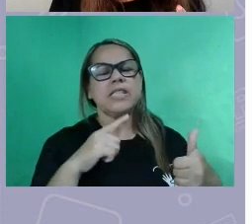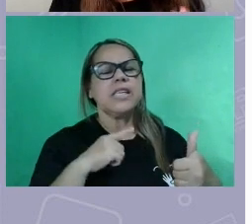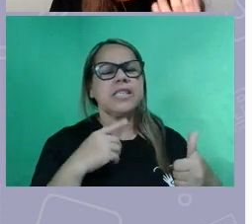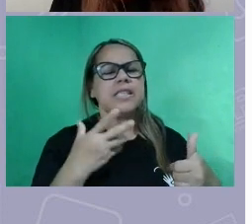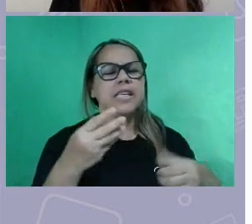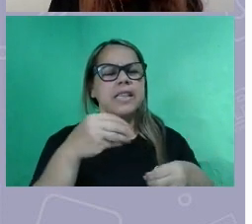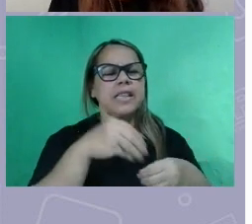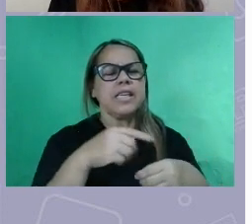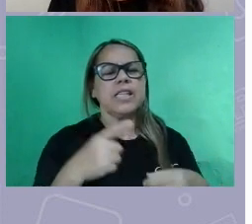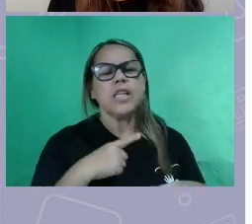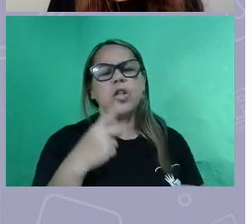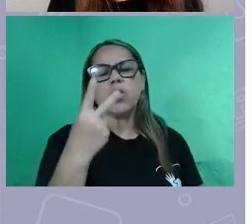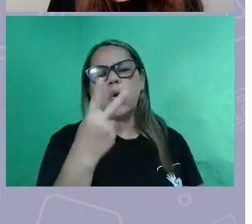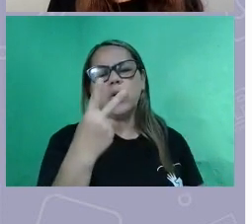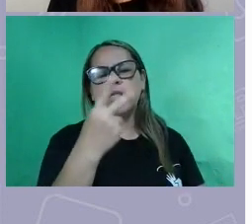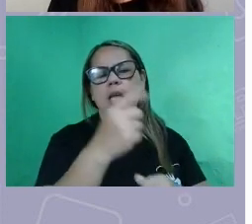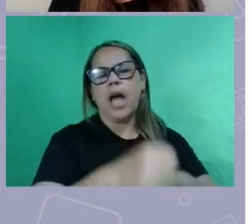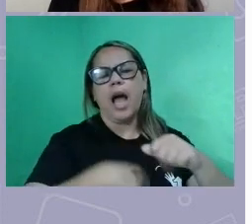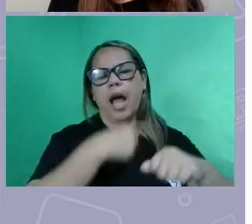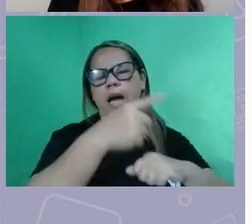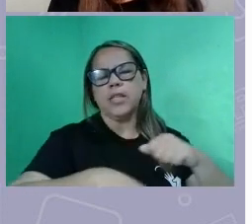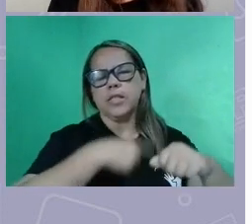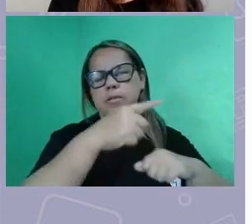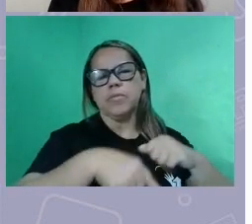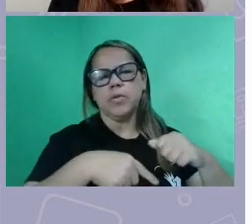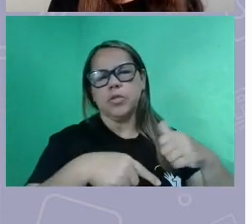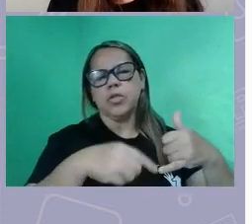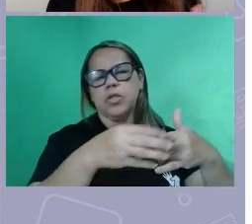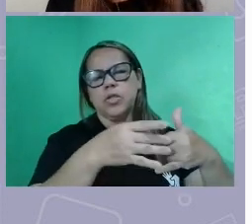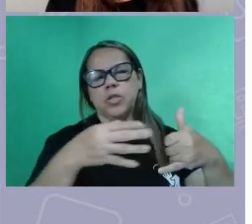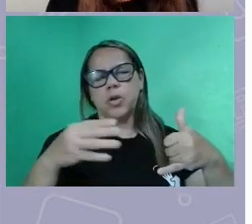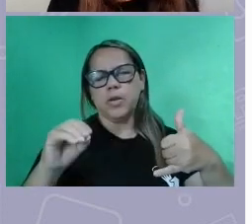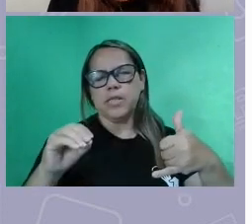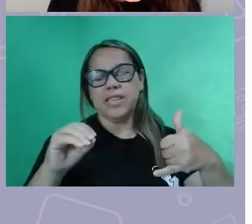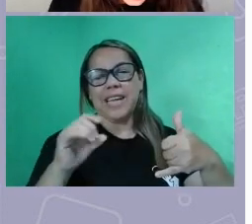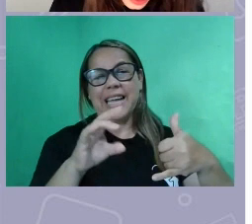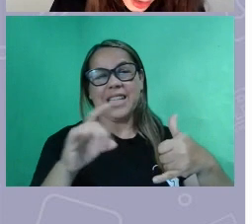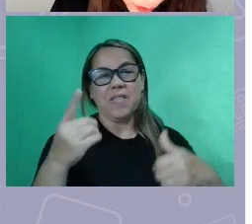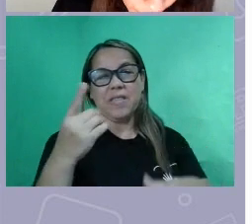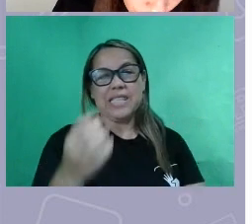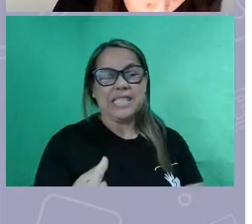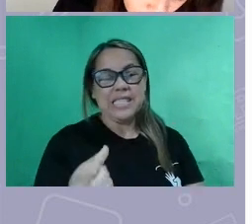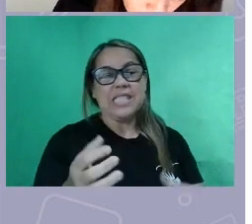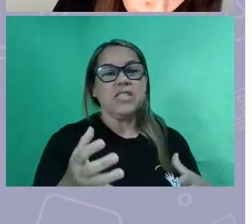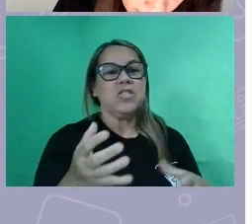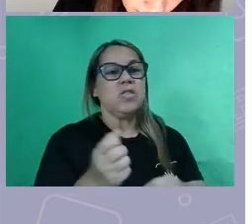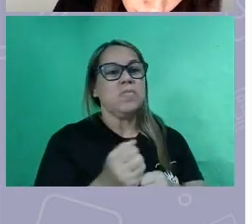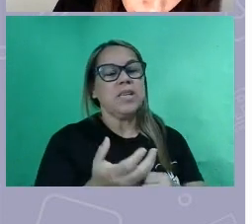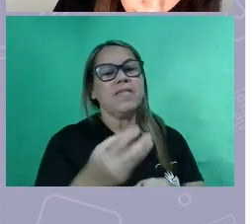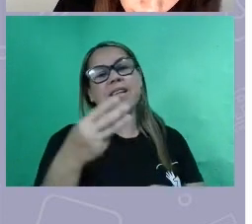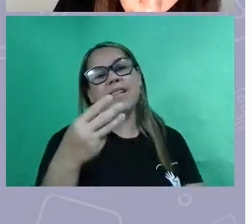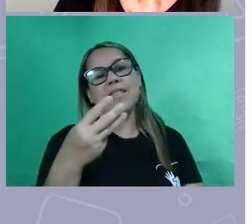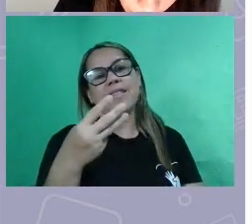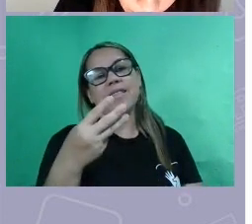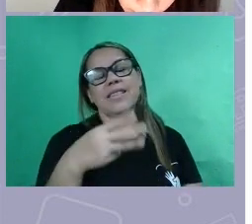de oxigênio dois átomos de oxigênio cada um com 16 a massa é 32 então a massa molar corresponde a